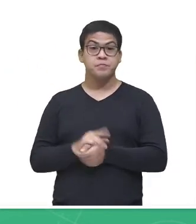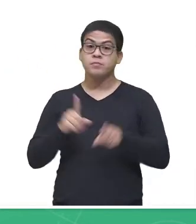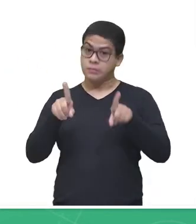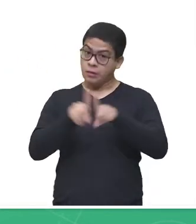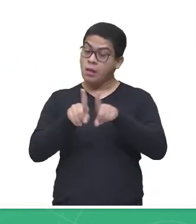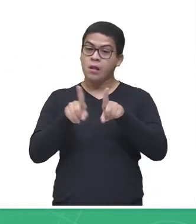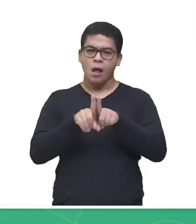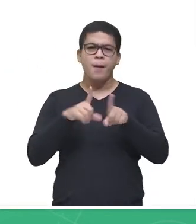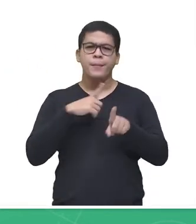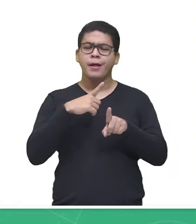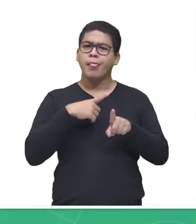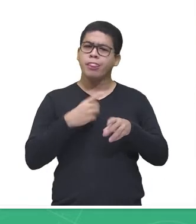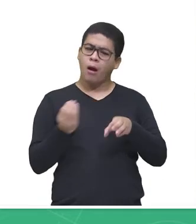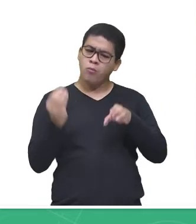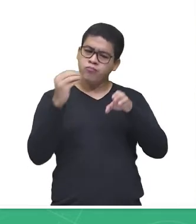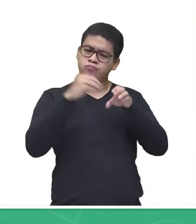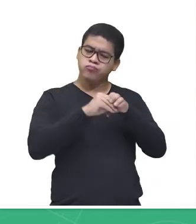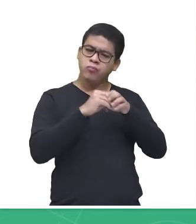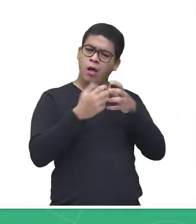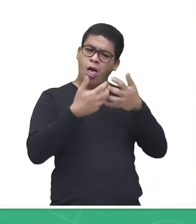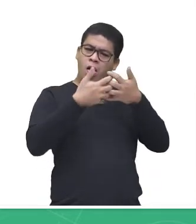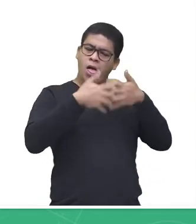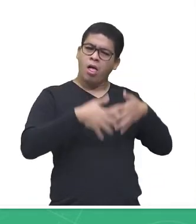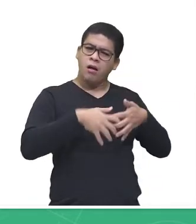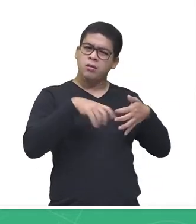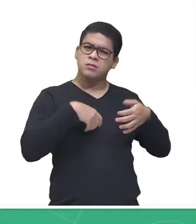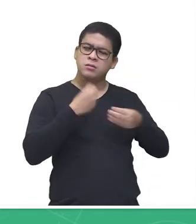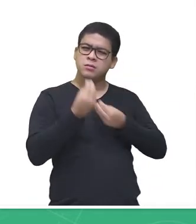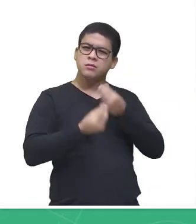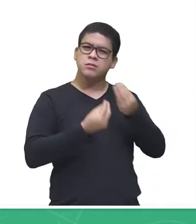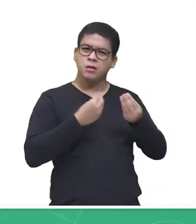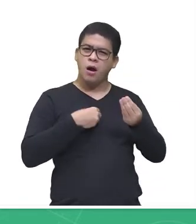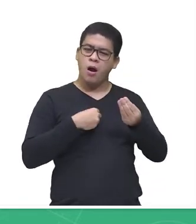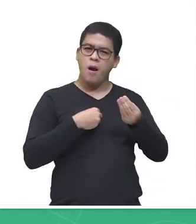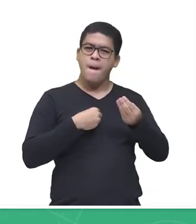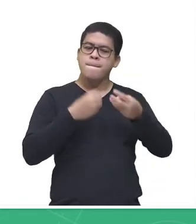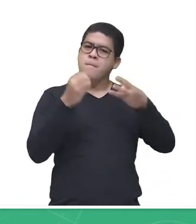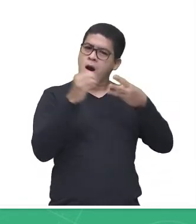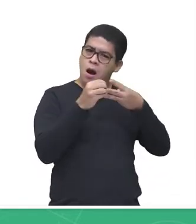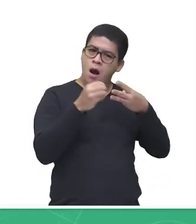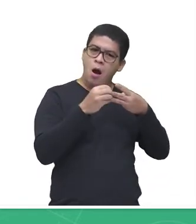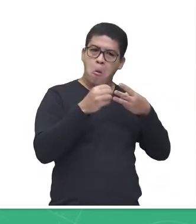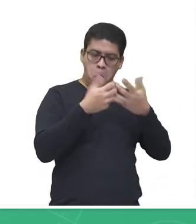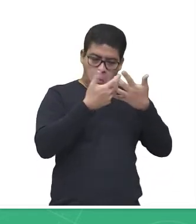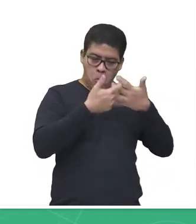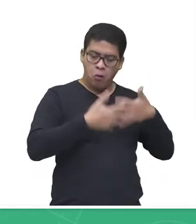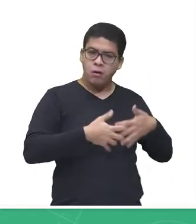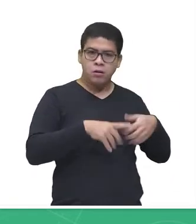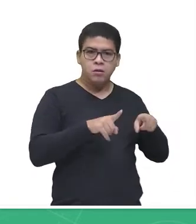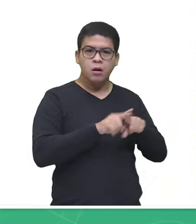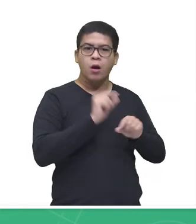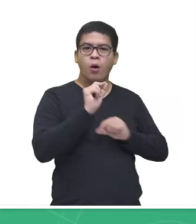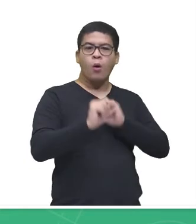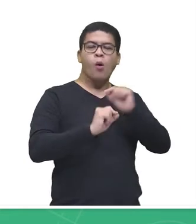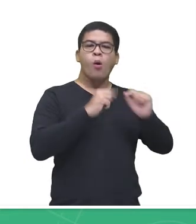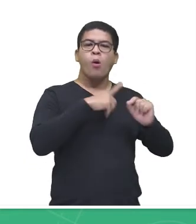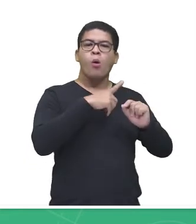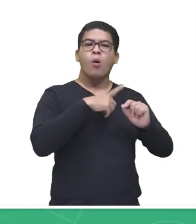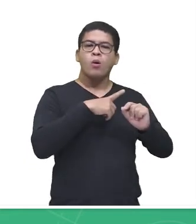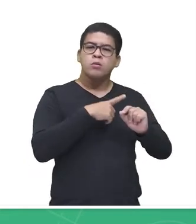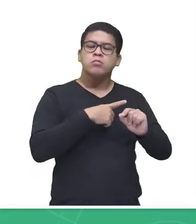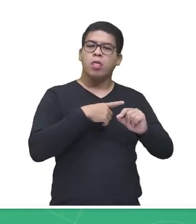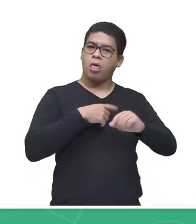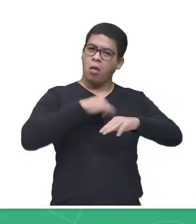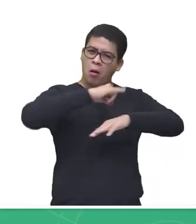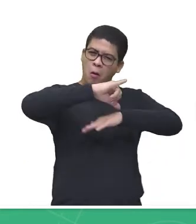enzimas digestivas, que além de degradar aí gorduras e aminoácidos, o que vai acontecer é que eles possuem